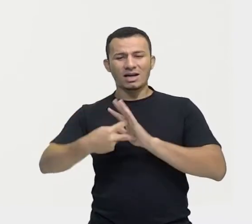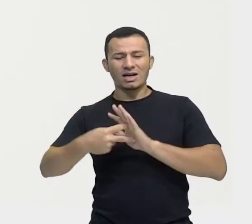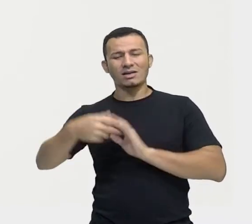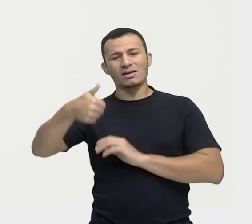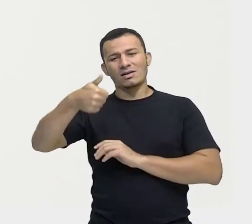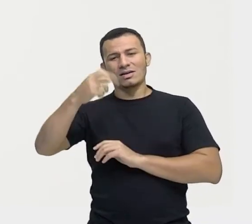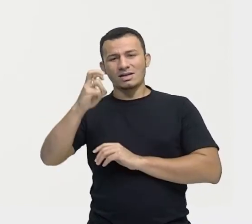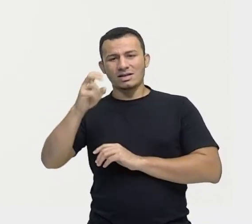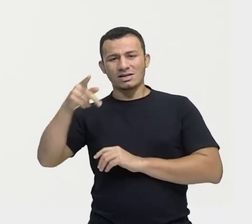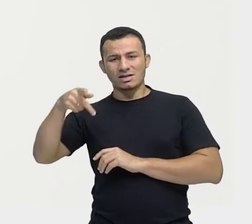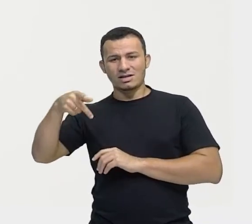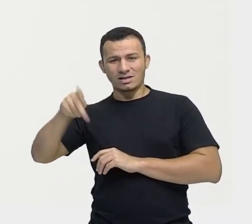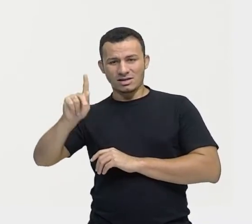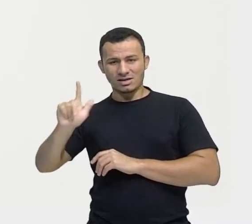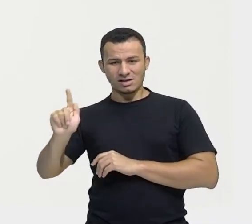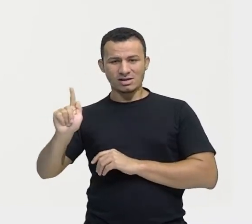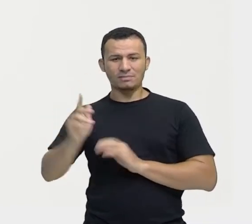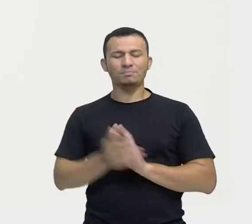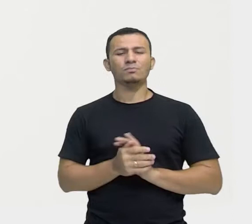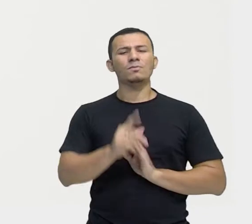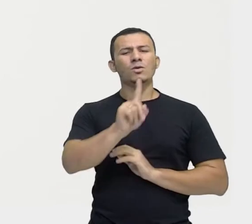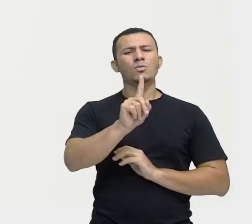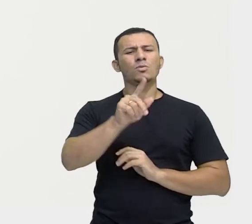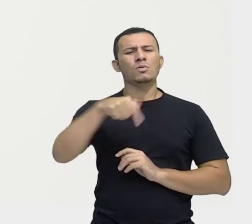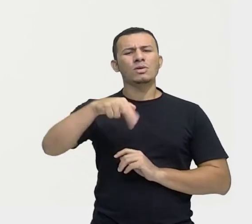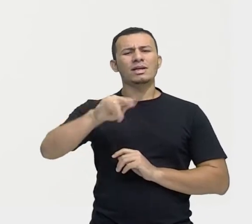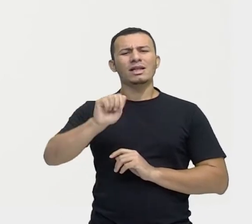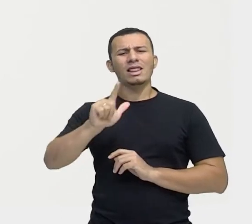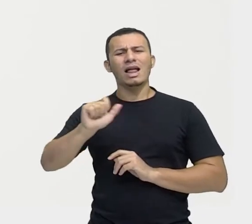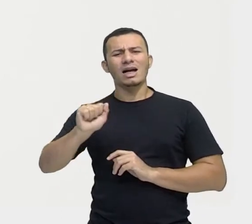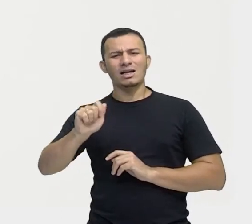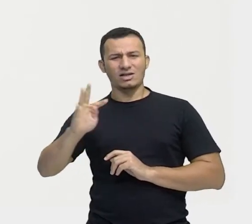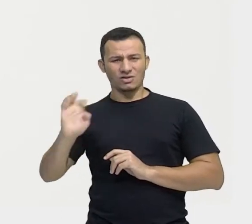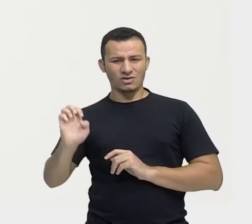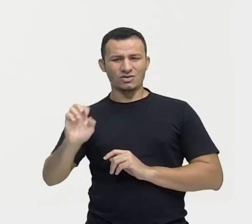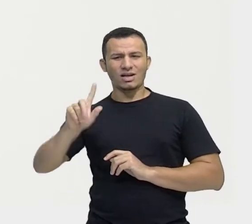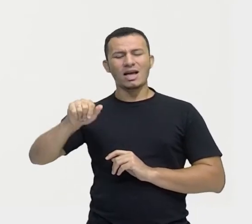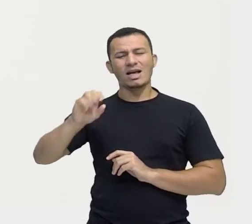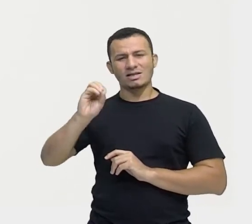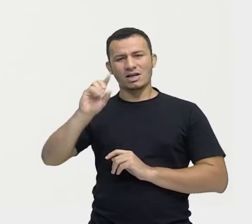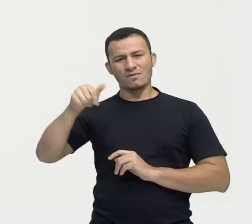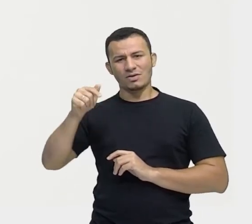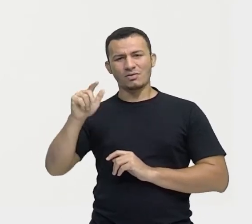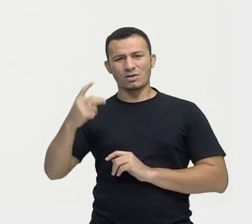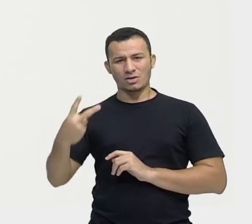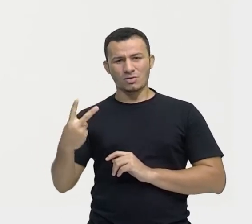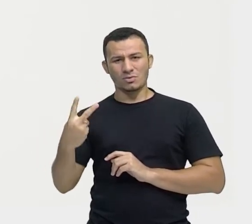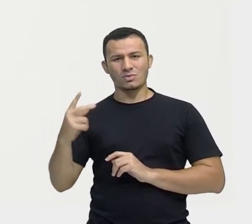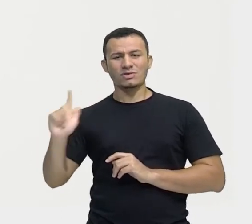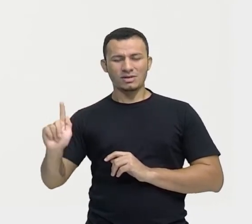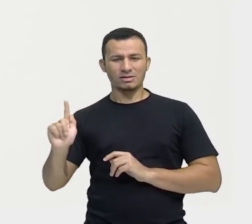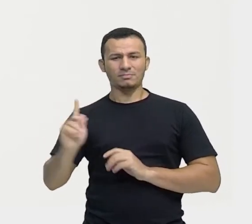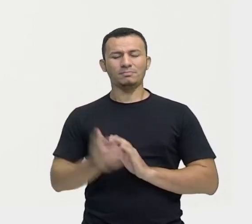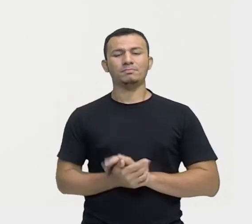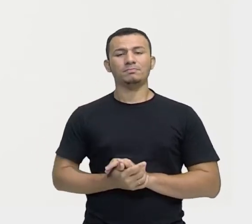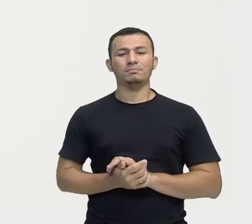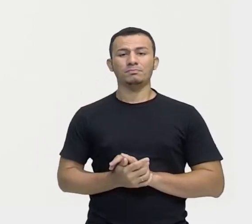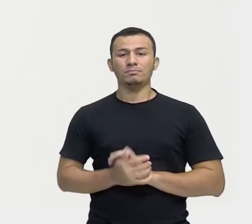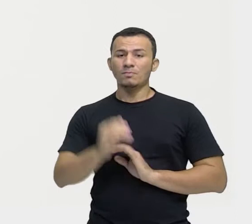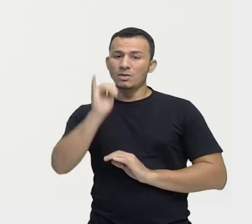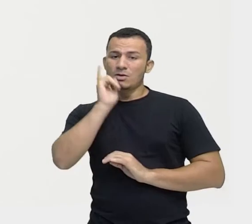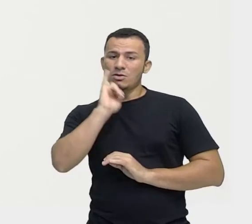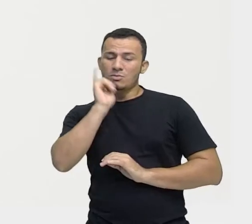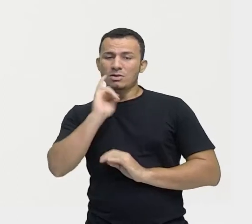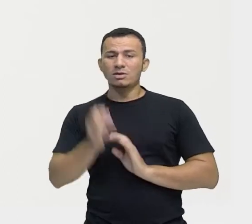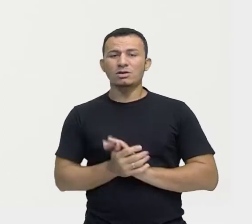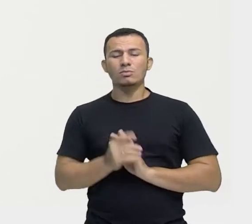quilate. Um quilate vale 0,2 gramas. Olha o exemplo. Um elefante da savana pode